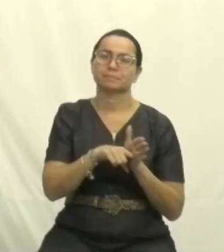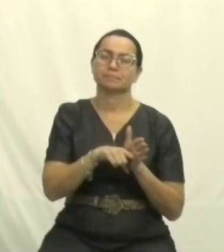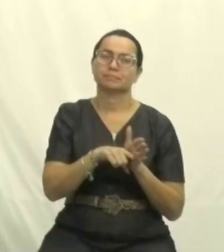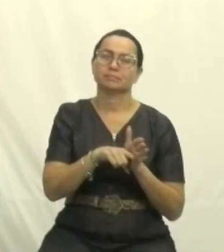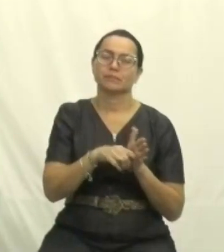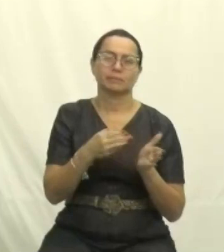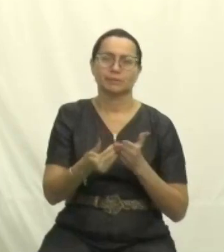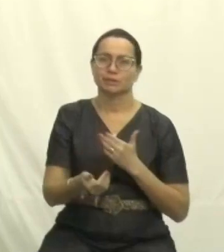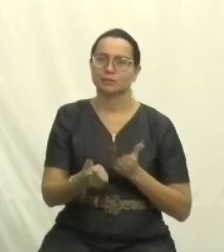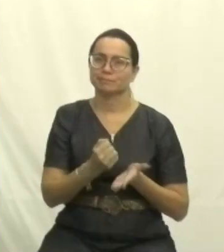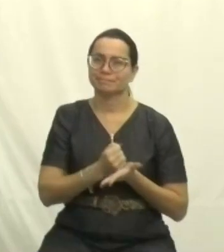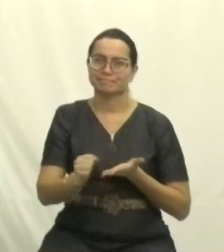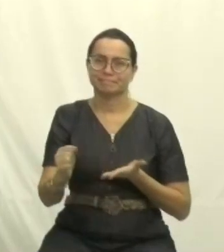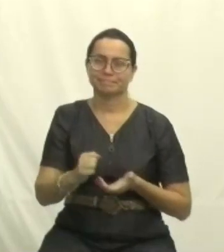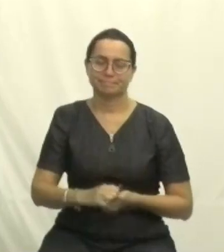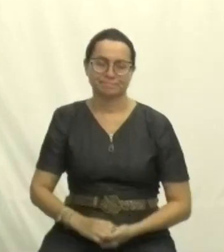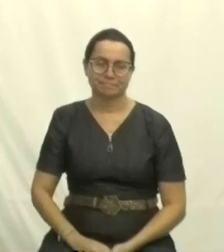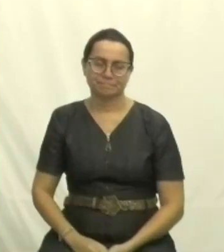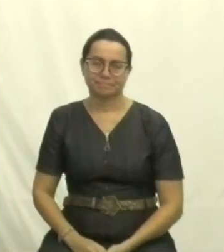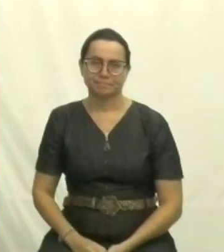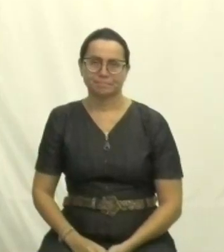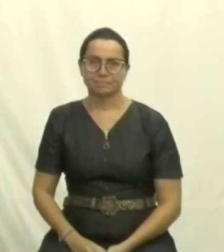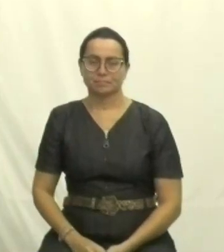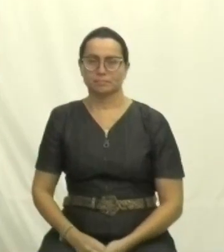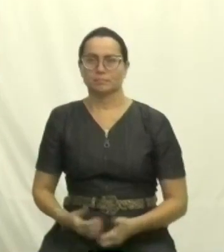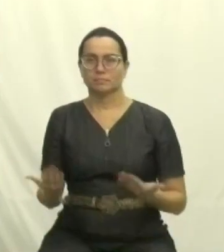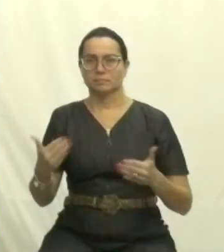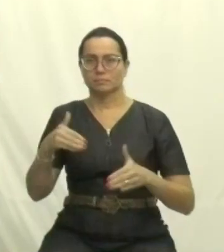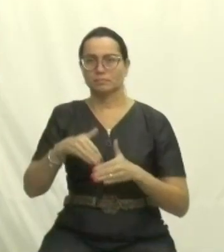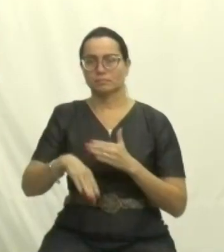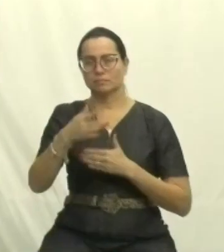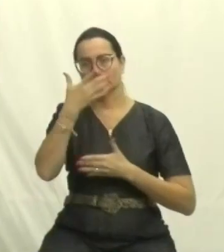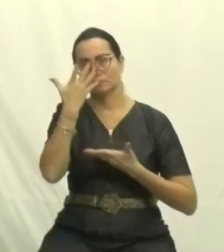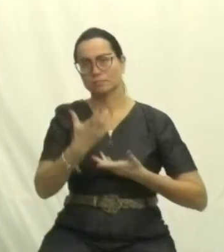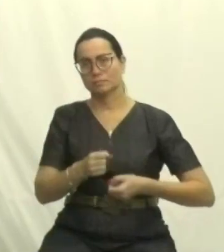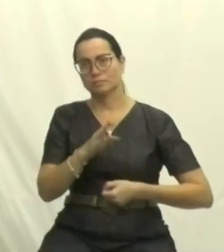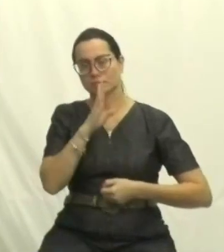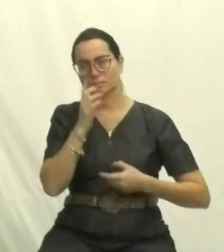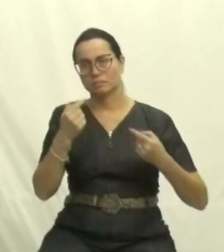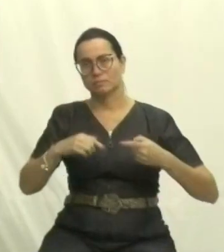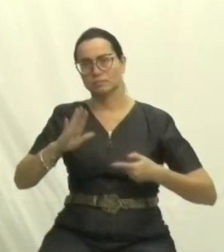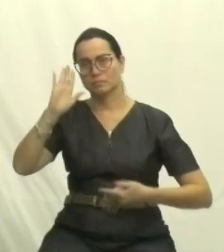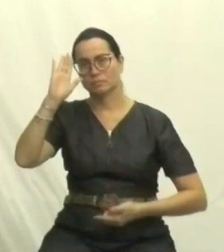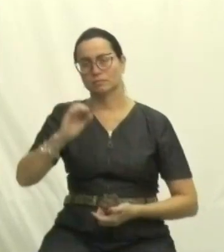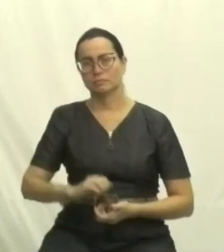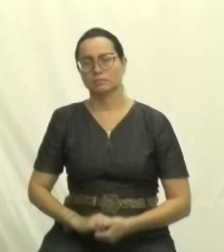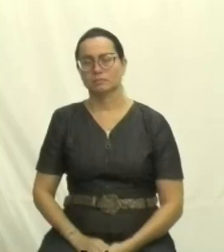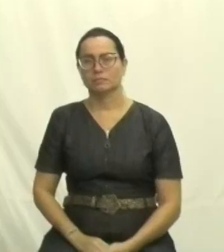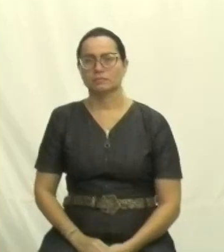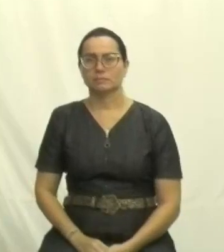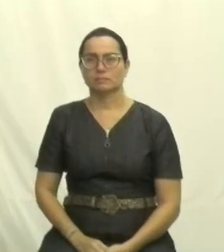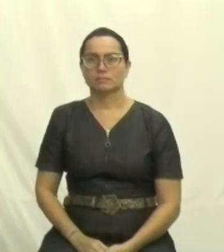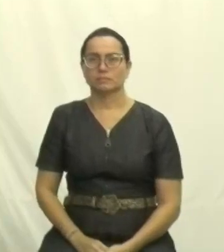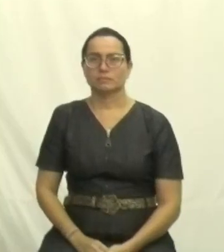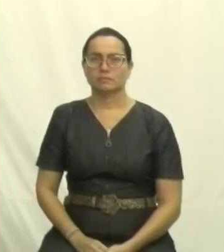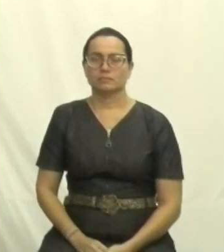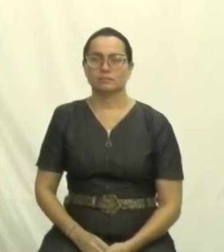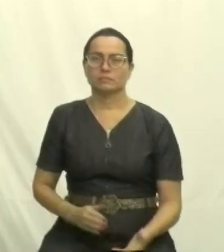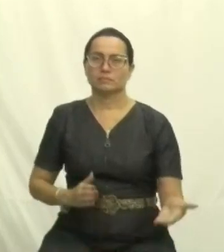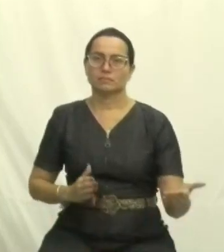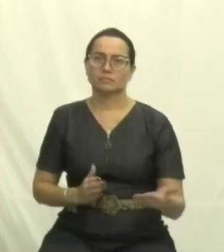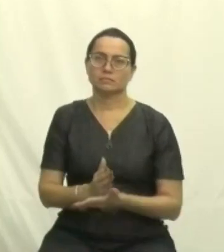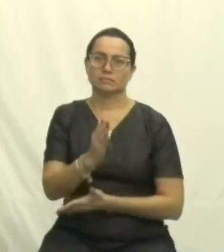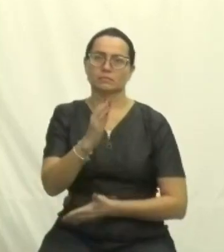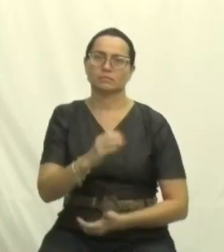em discussão. Não havendo quem queira discutir, está em votação. Os favoráveis permaneçam como estão e os contrários se manifestem. Aprovado